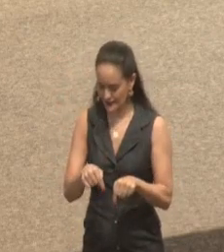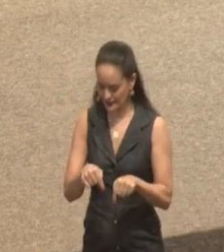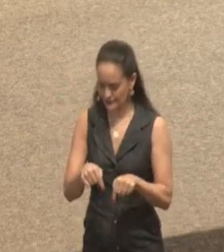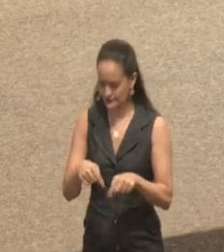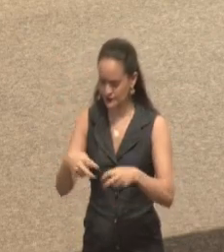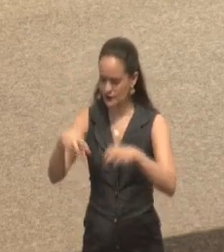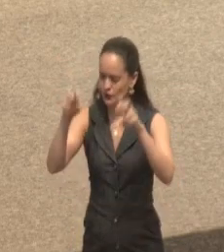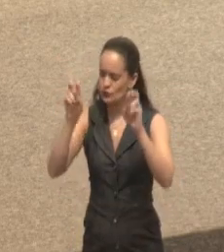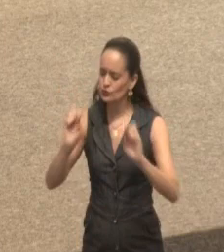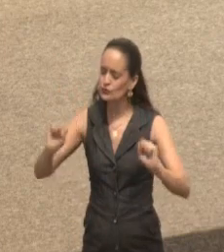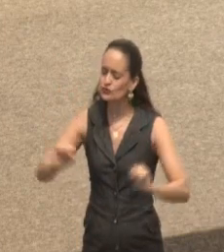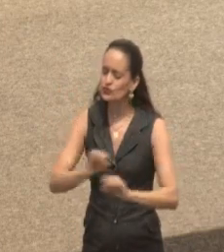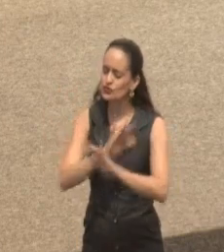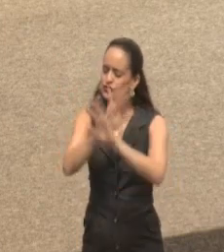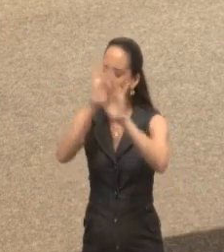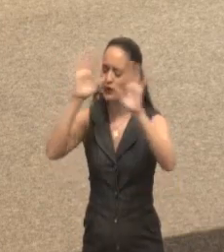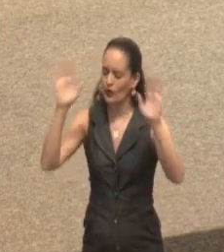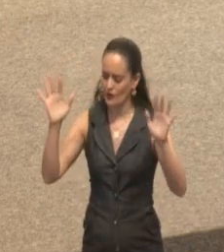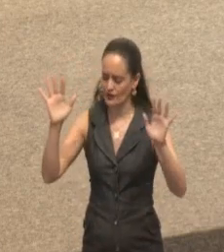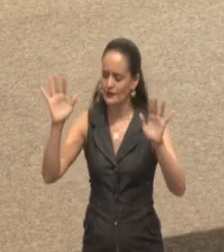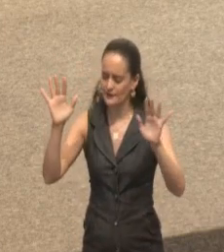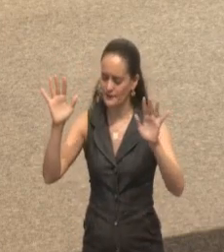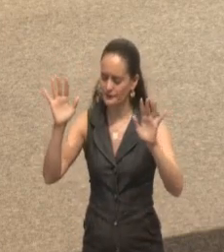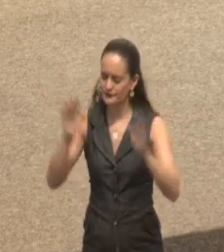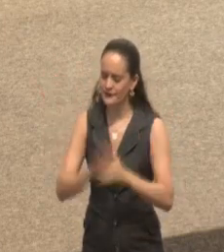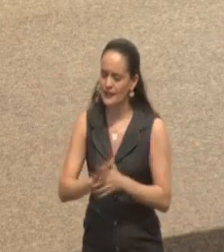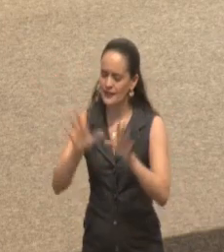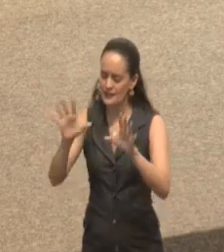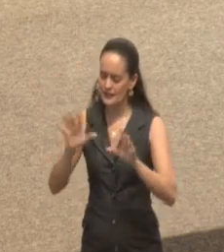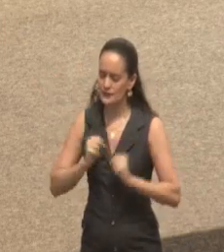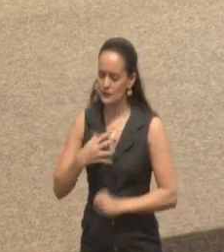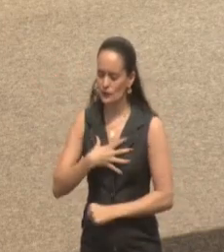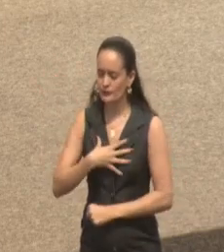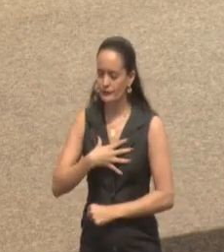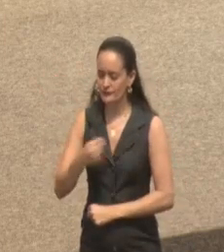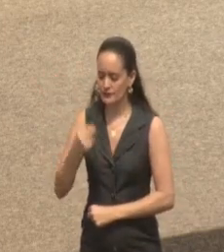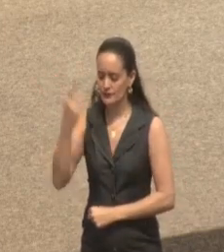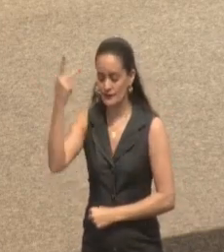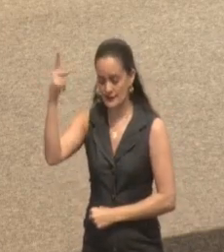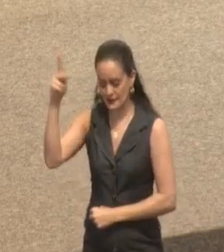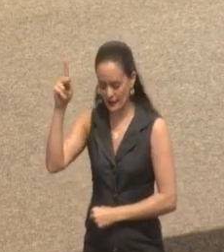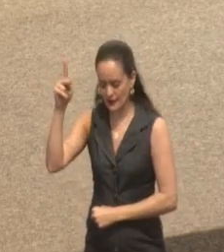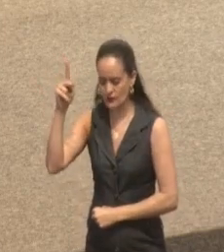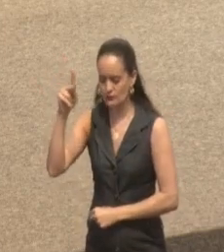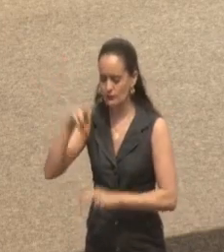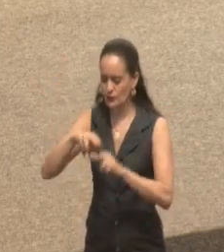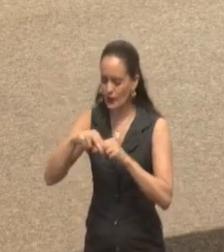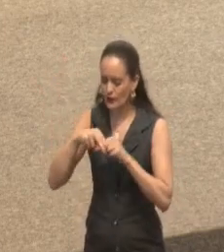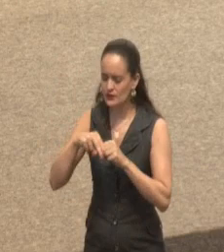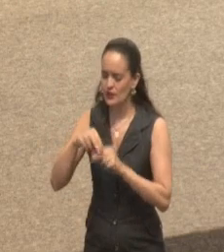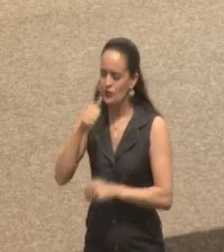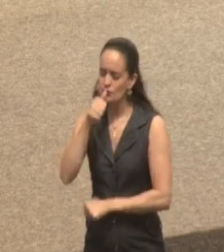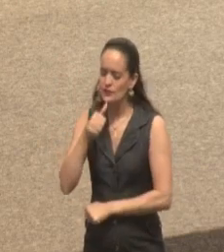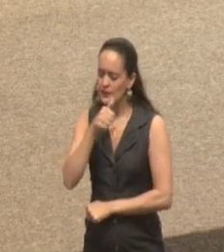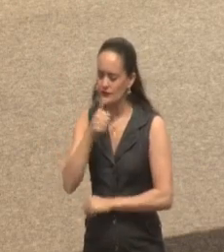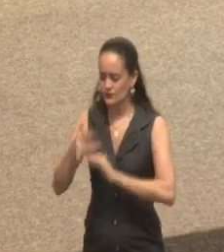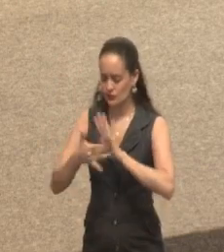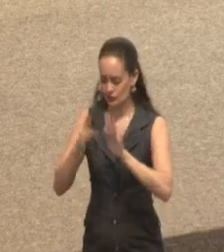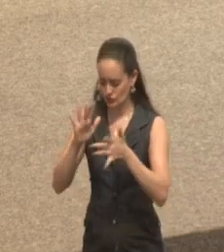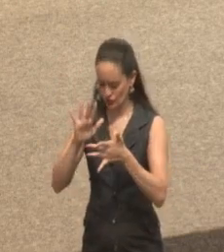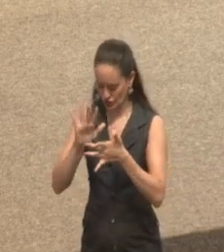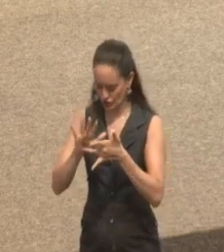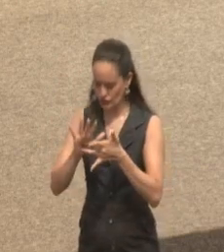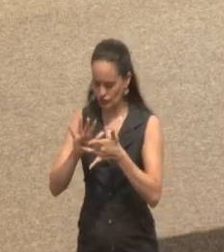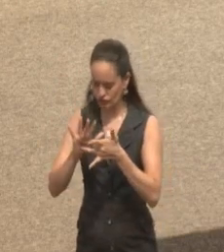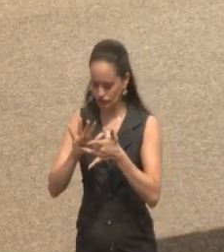trono de glória, recebidos, Senhor Deus, como filhos Teus, através do sacrifício de Cristo Jesus. Este